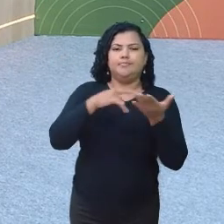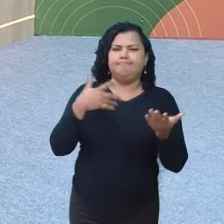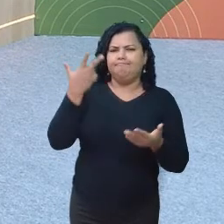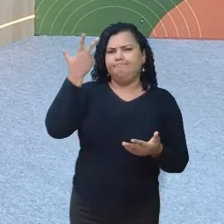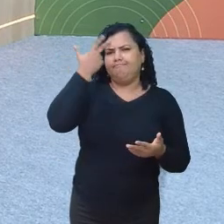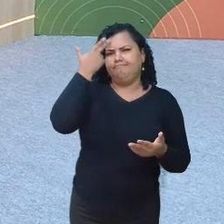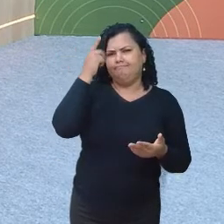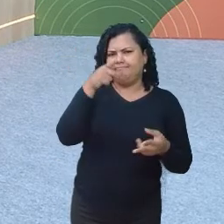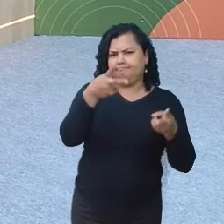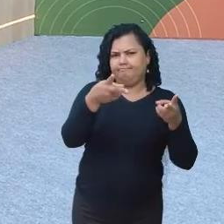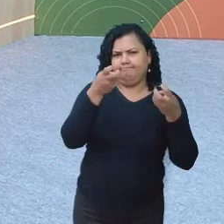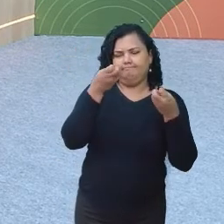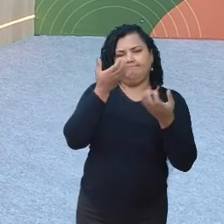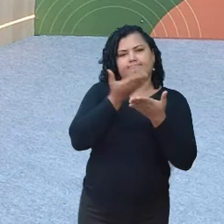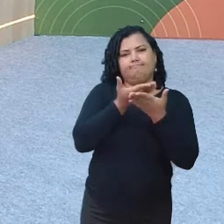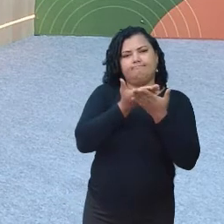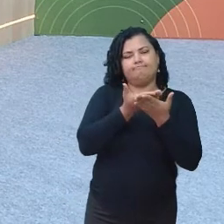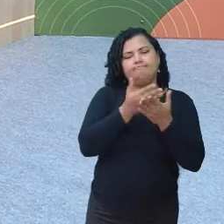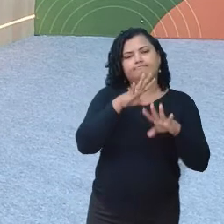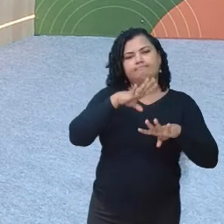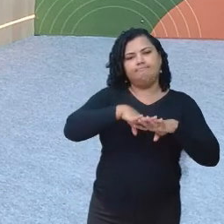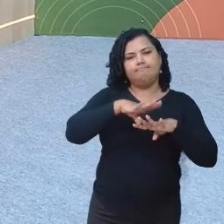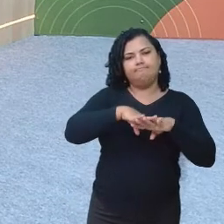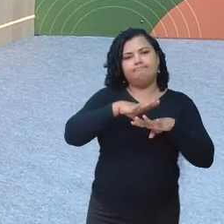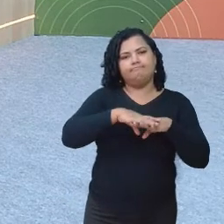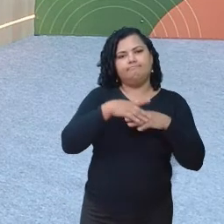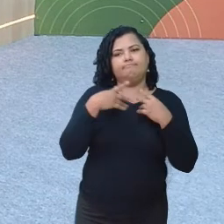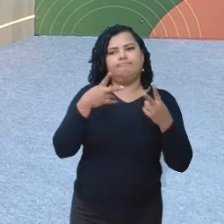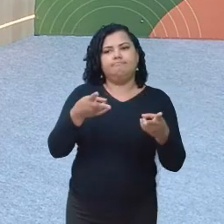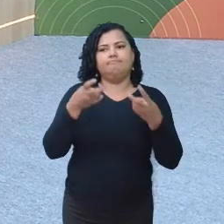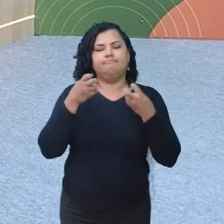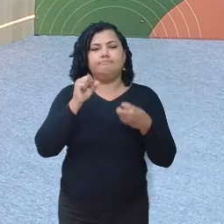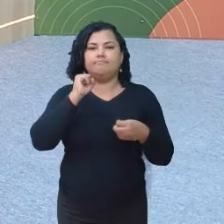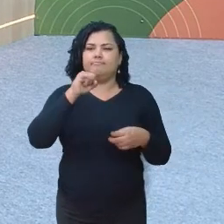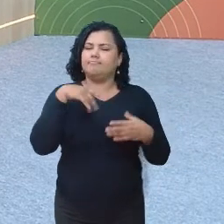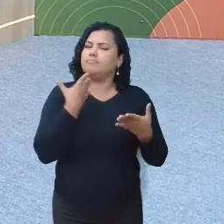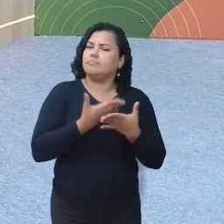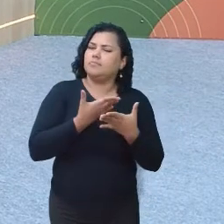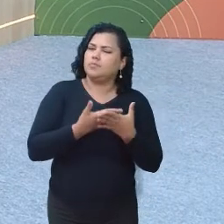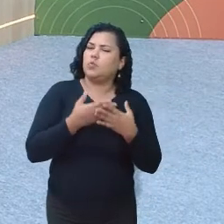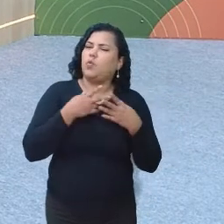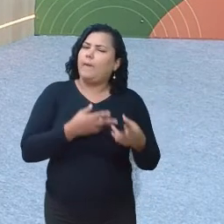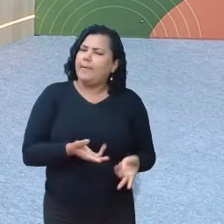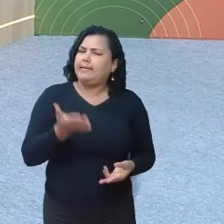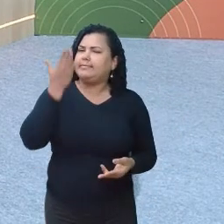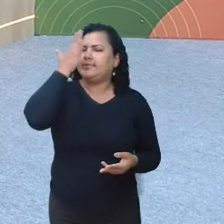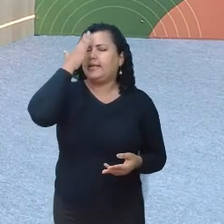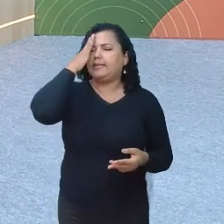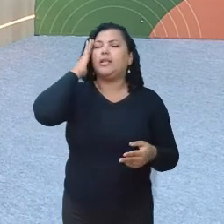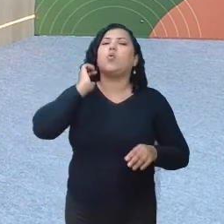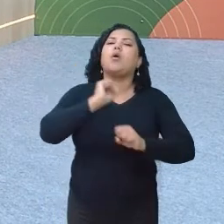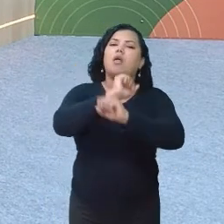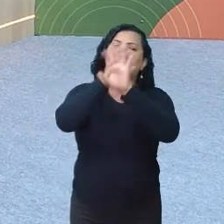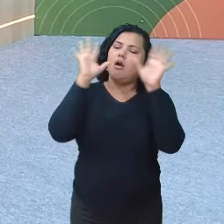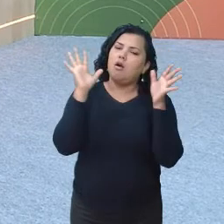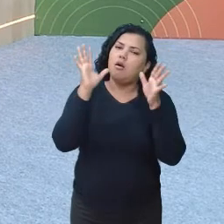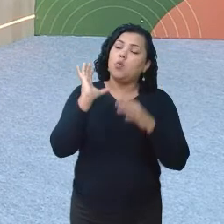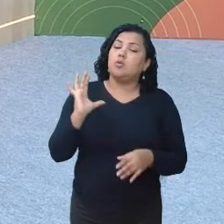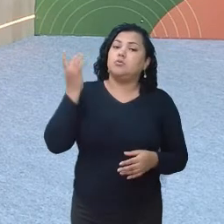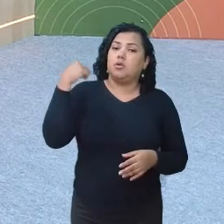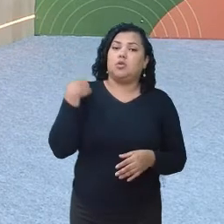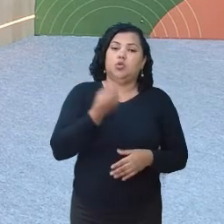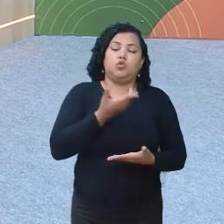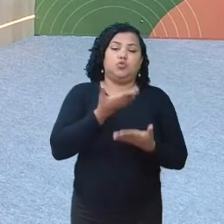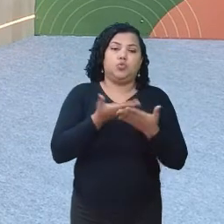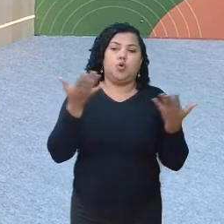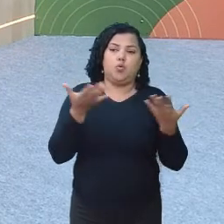geralmente você vê numa aula de matemática para verificar se os estudantes perceberam esses 2 resultados que acabamos de ver,